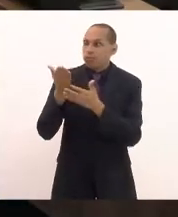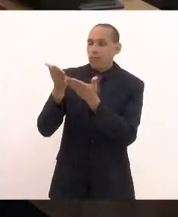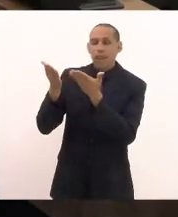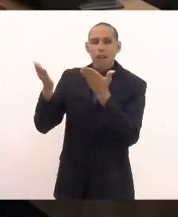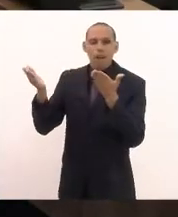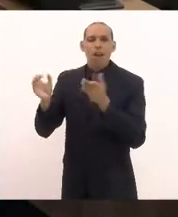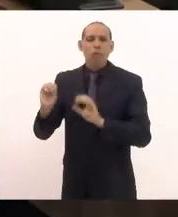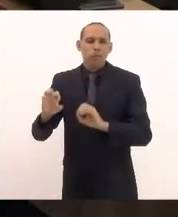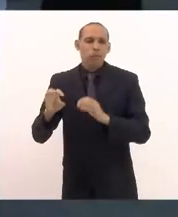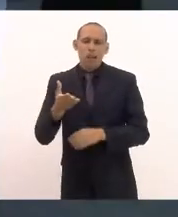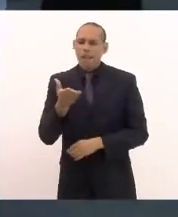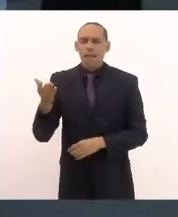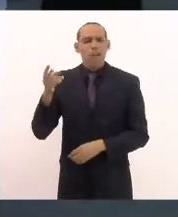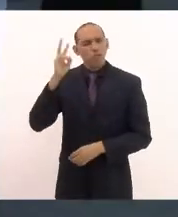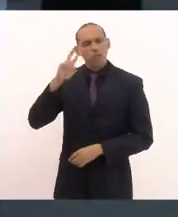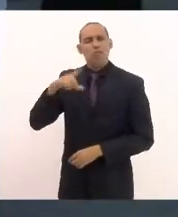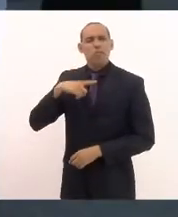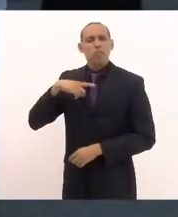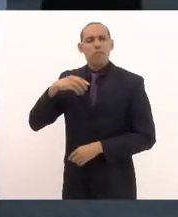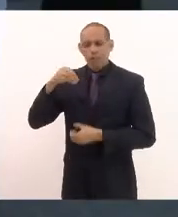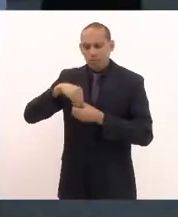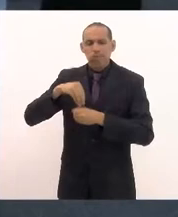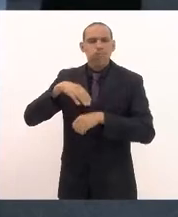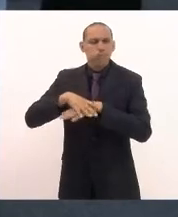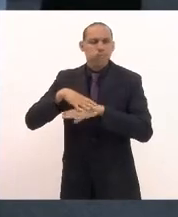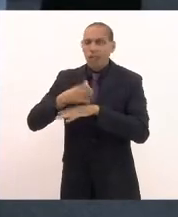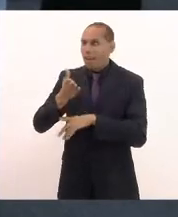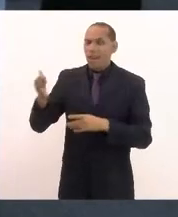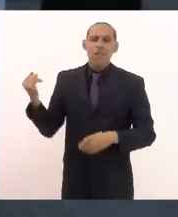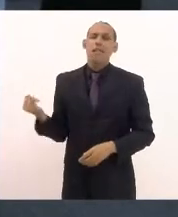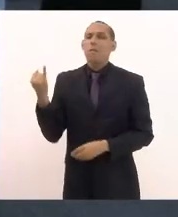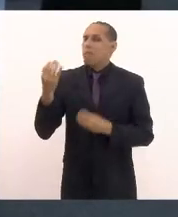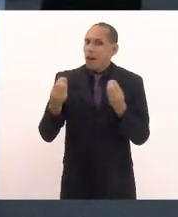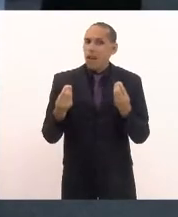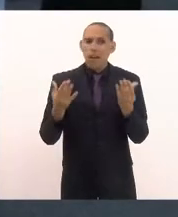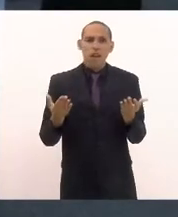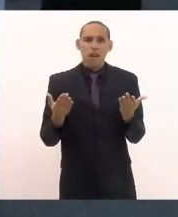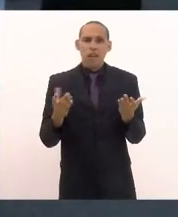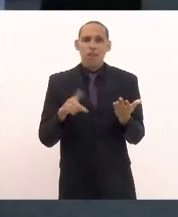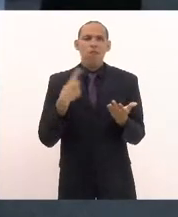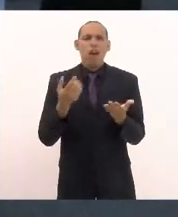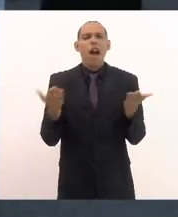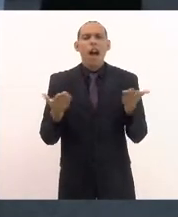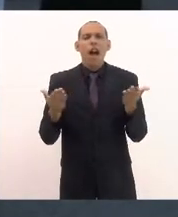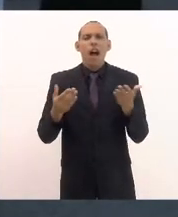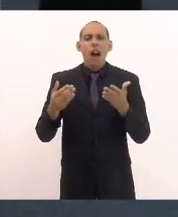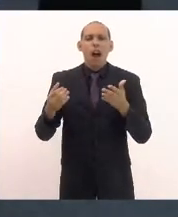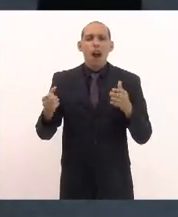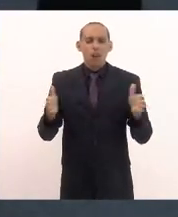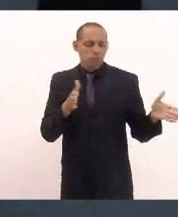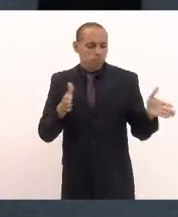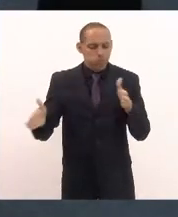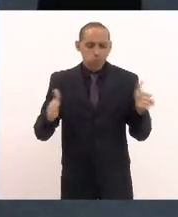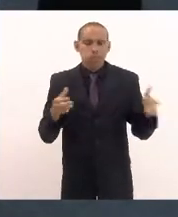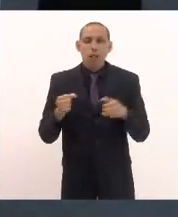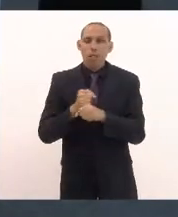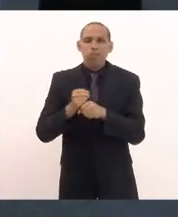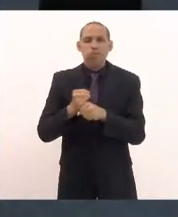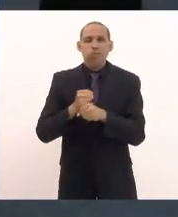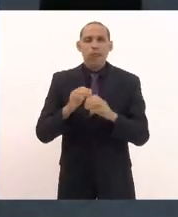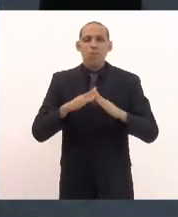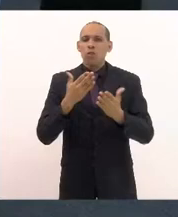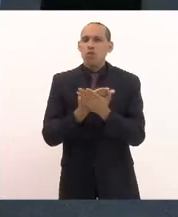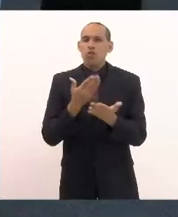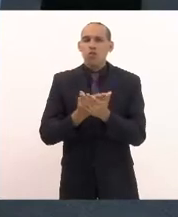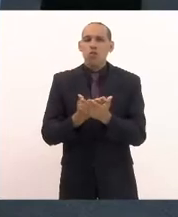nossa rede e que foram fundamentais para que a gente tivesse, nessas últimas décadas, a escola pública